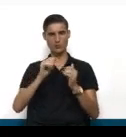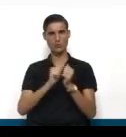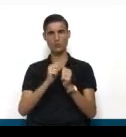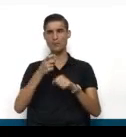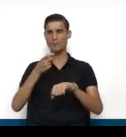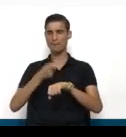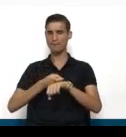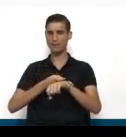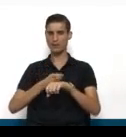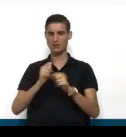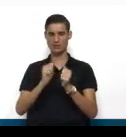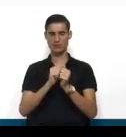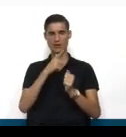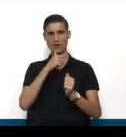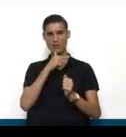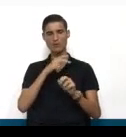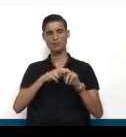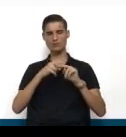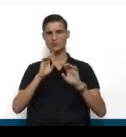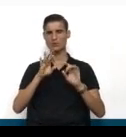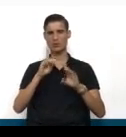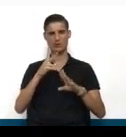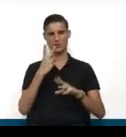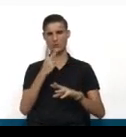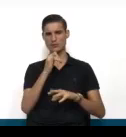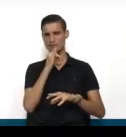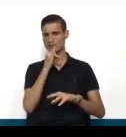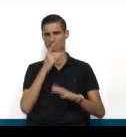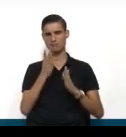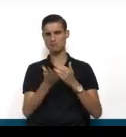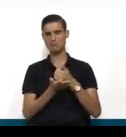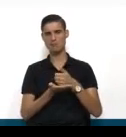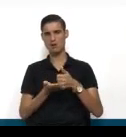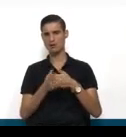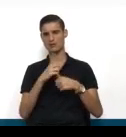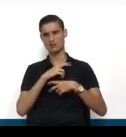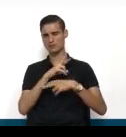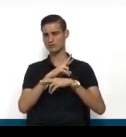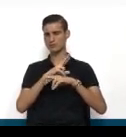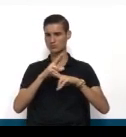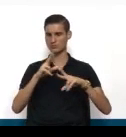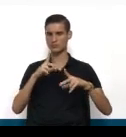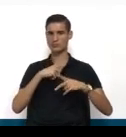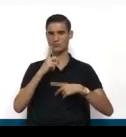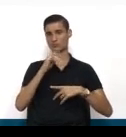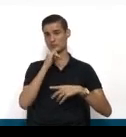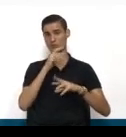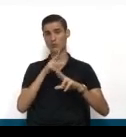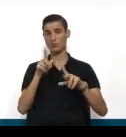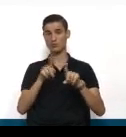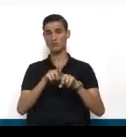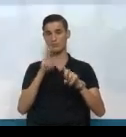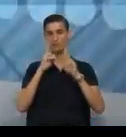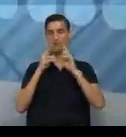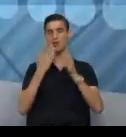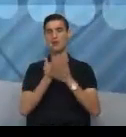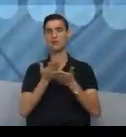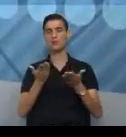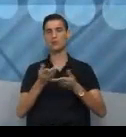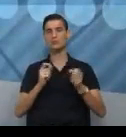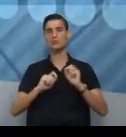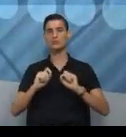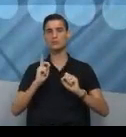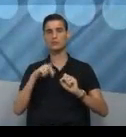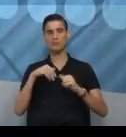da pedra com a água. Então aqui são só dois exemplos básicos. Claro que nós temos um outro exemplo que a gente vai ver na aula de hoje